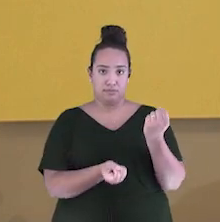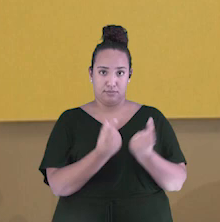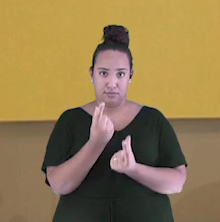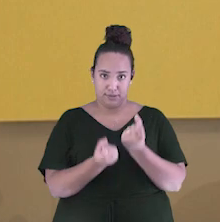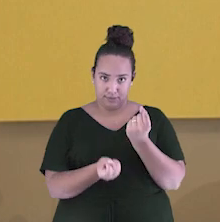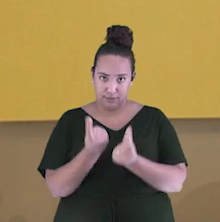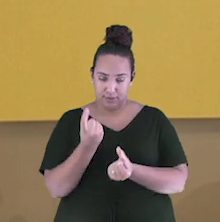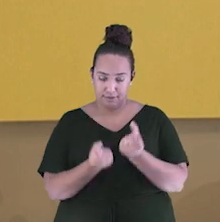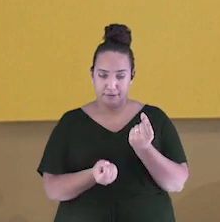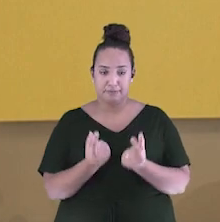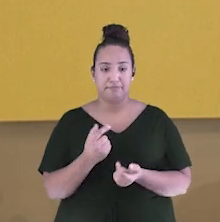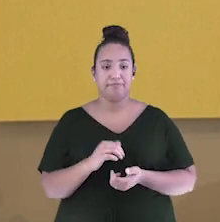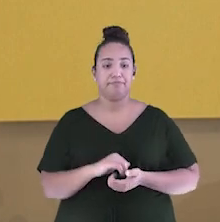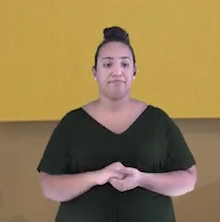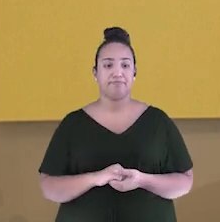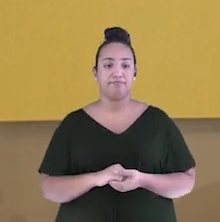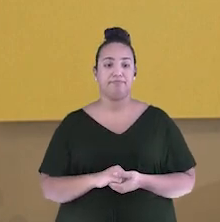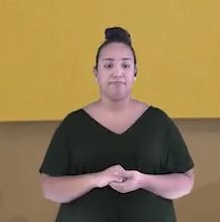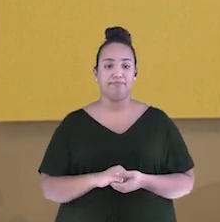pipoca.